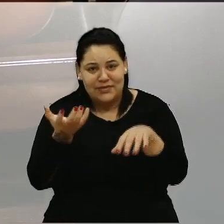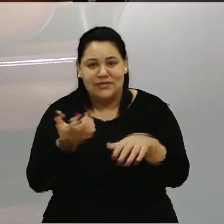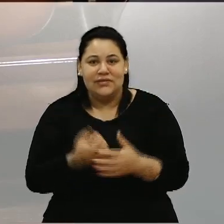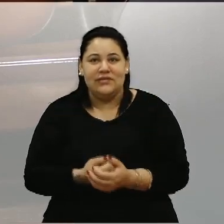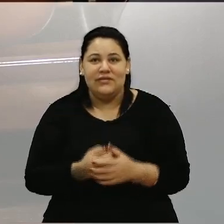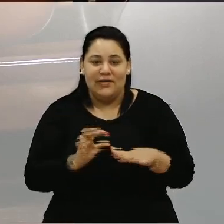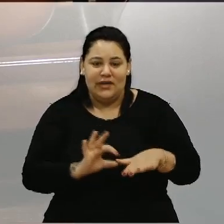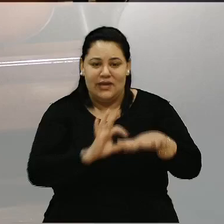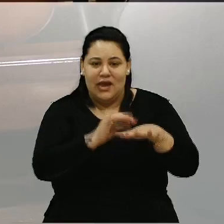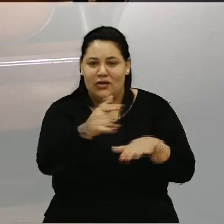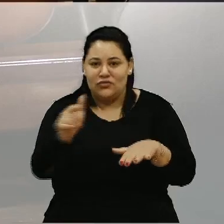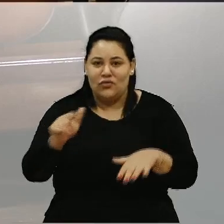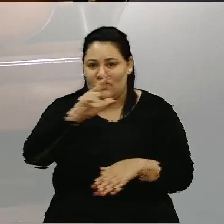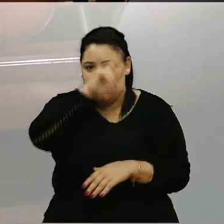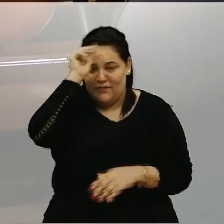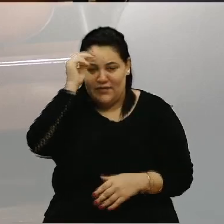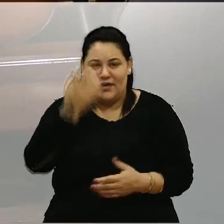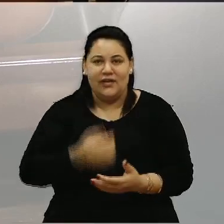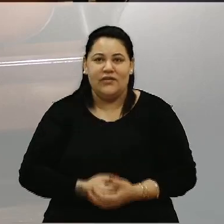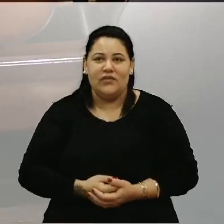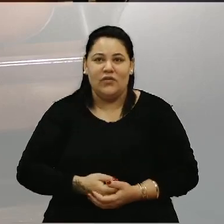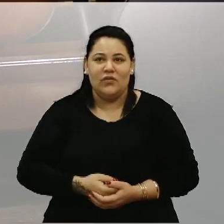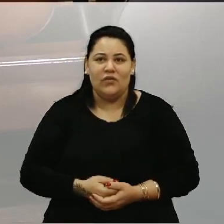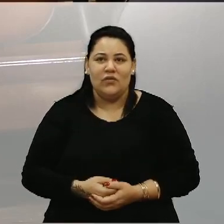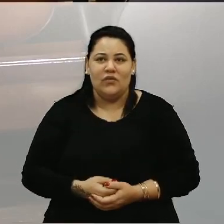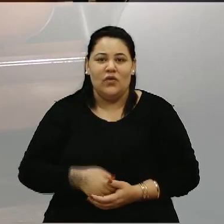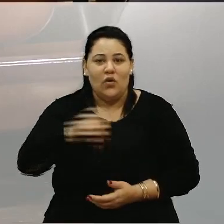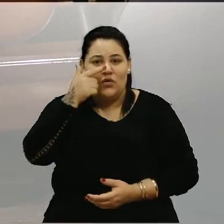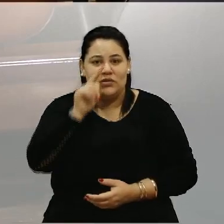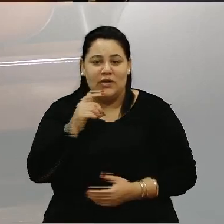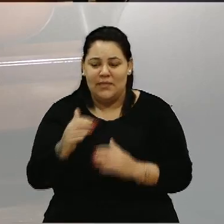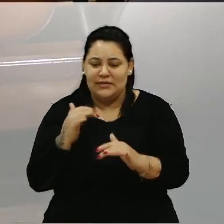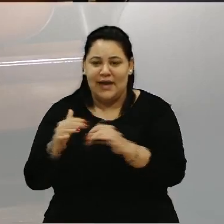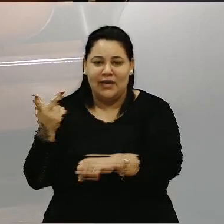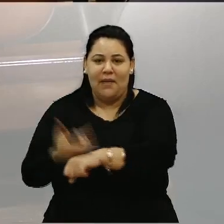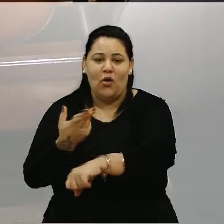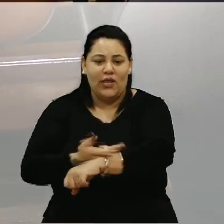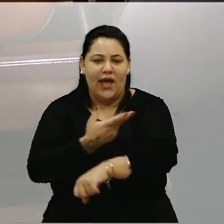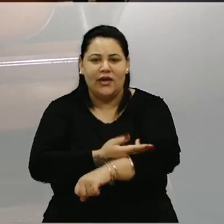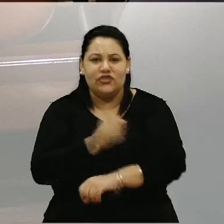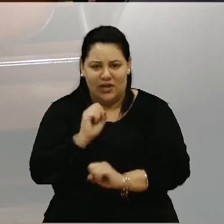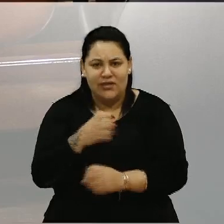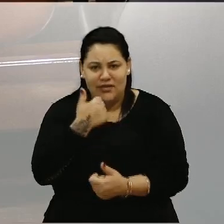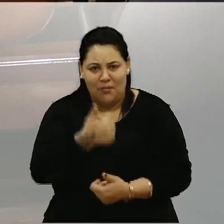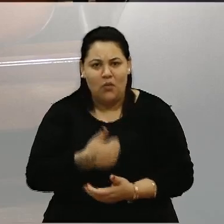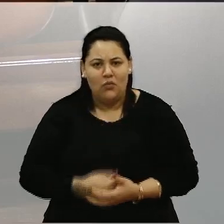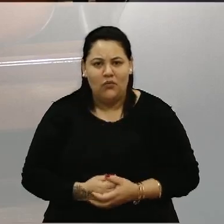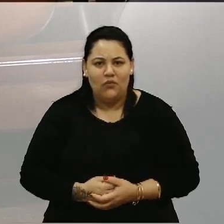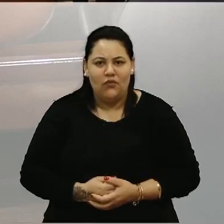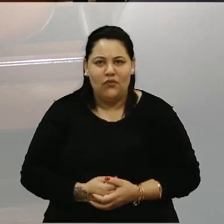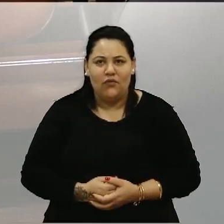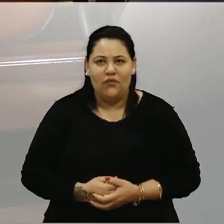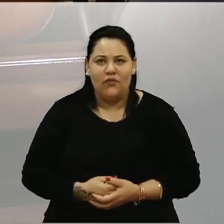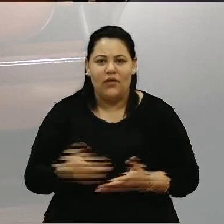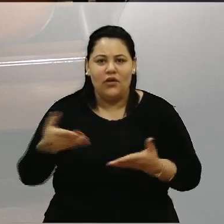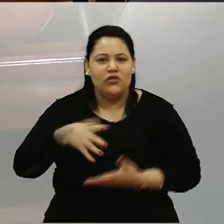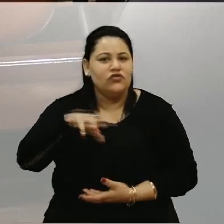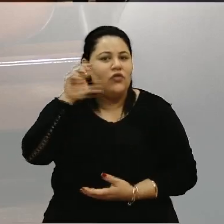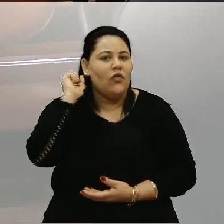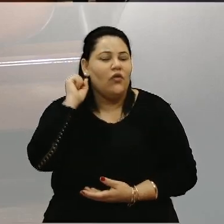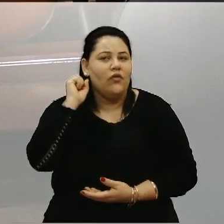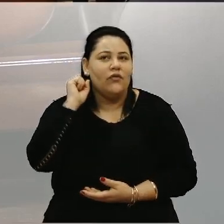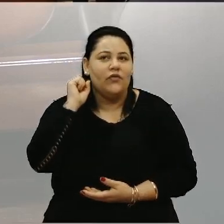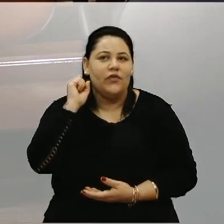os outros prefeitos, nem consiga uma roçadeira para roçar o mato, já tá valendo. Agora, a gente ouve desculpa de tudo quanto